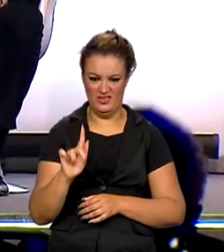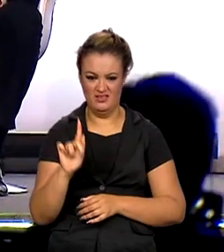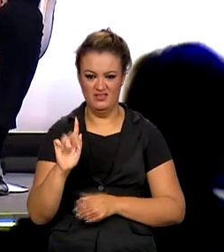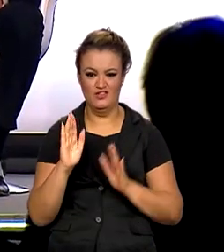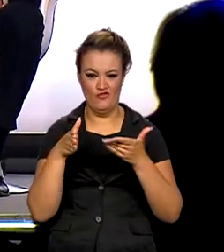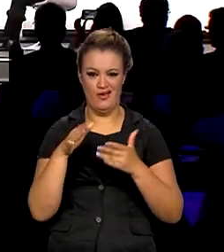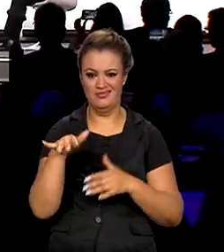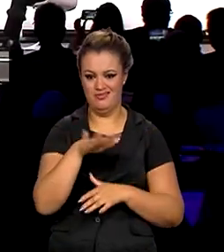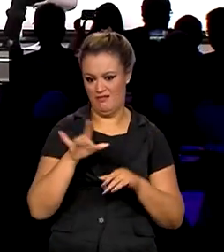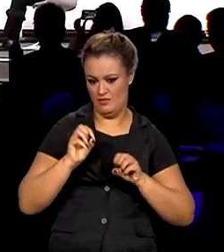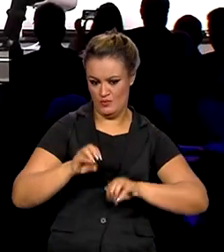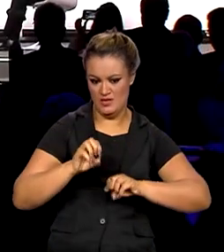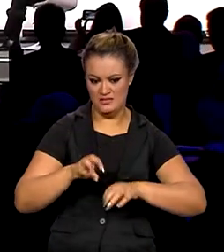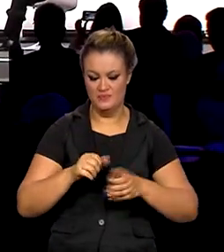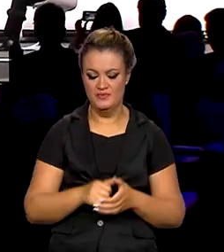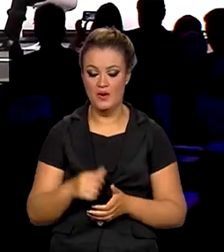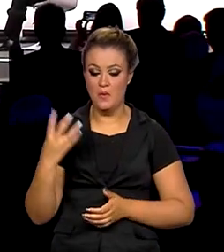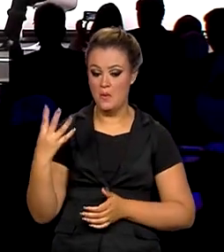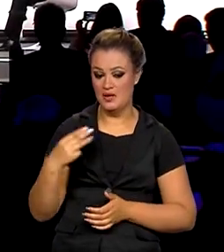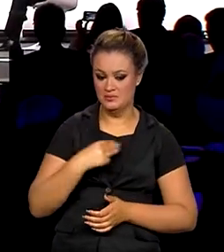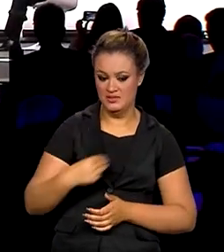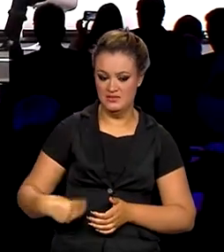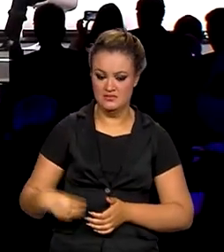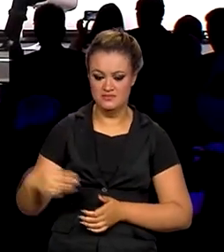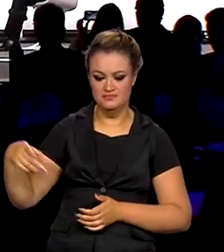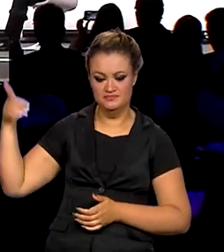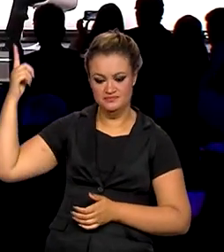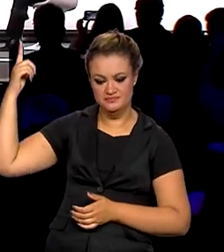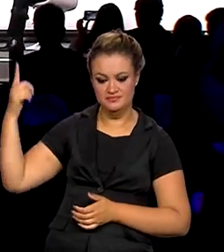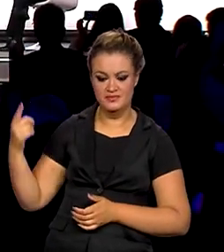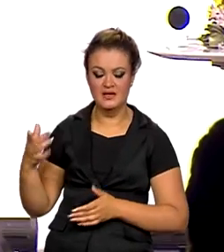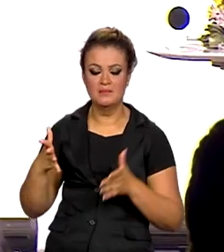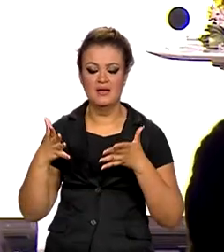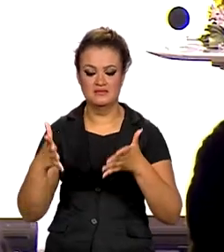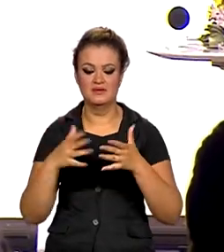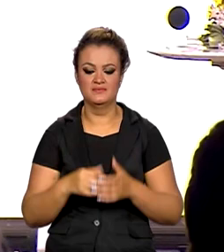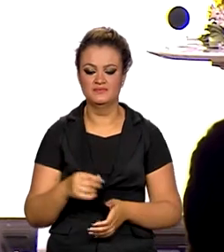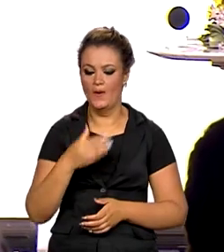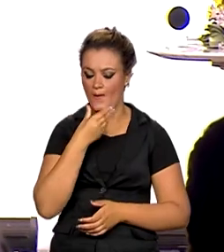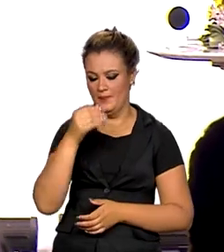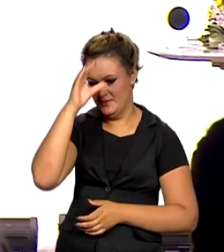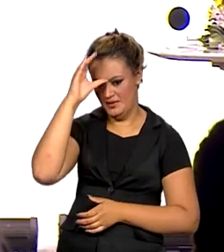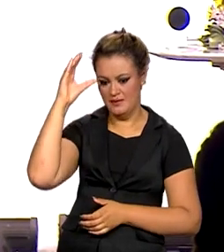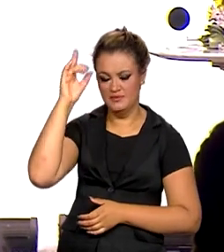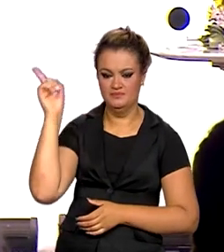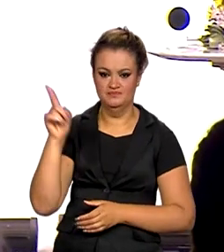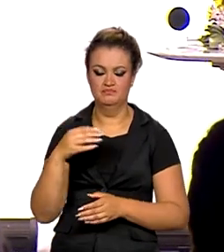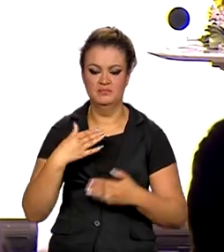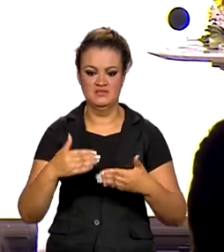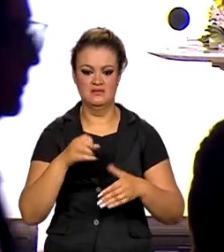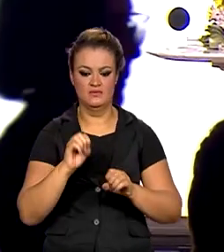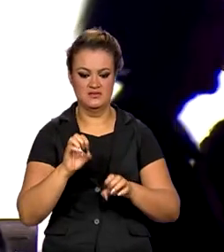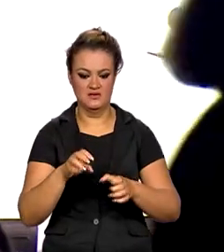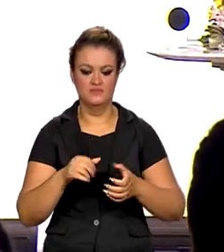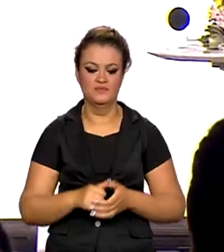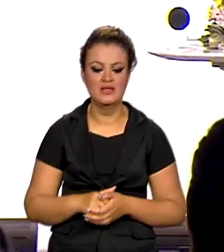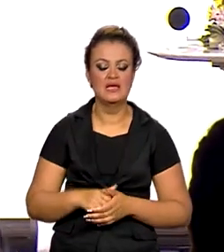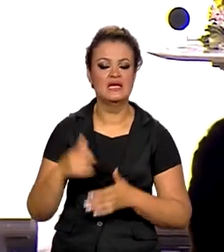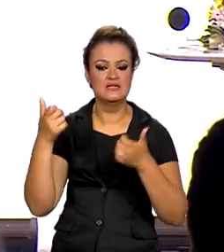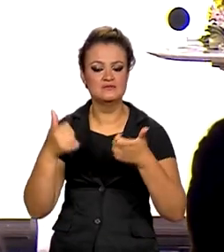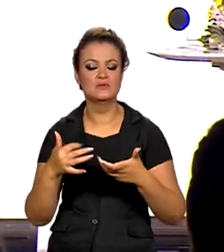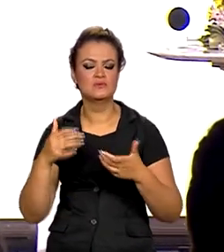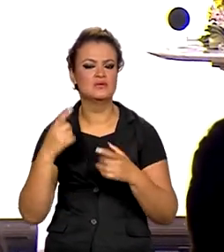pela Educação. Quatro ministros participaram da plenária. Camilo Santana, da pasta da Educação,